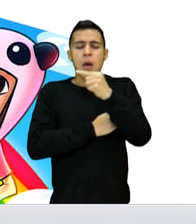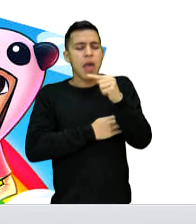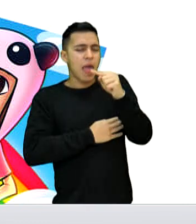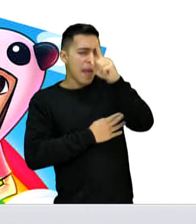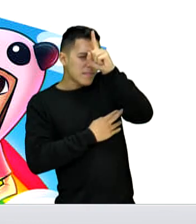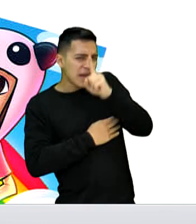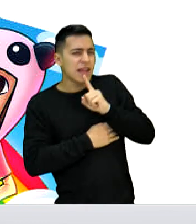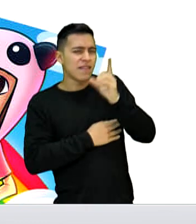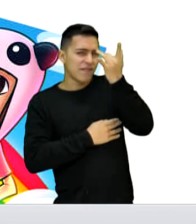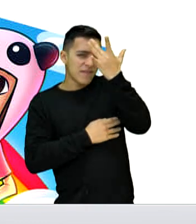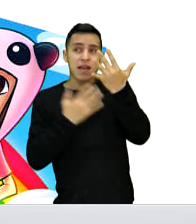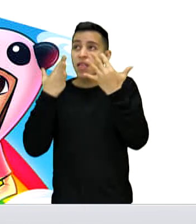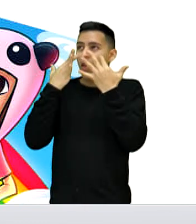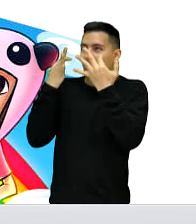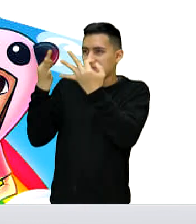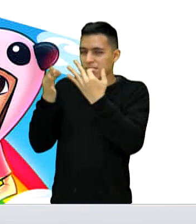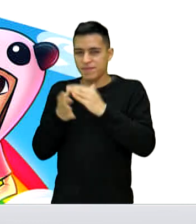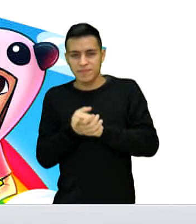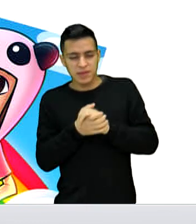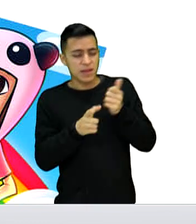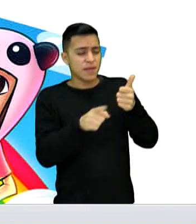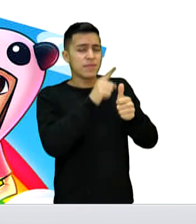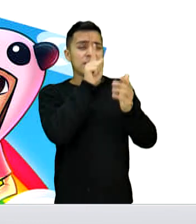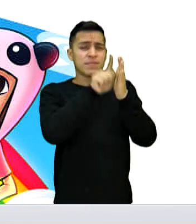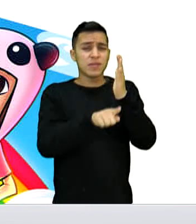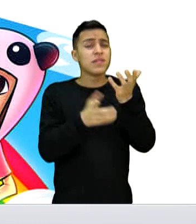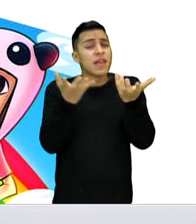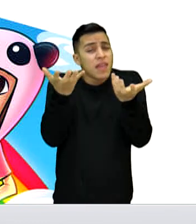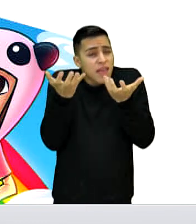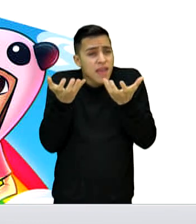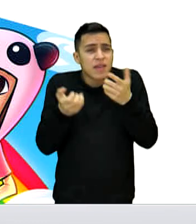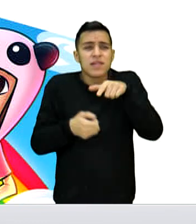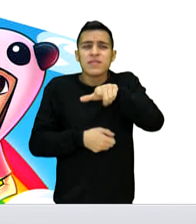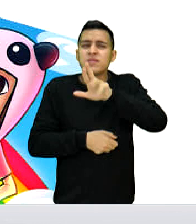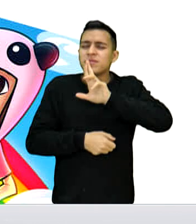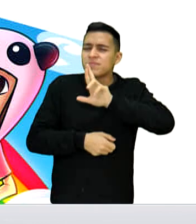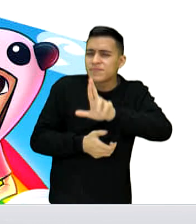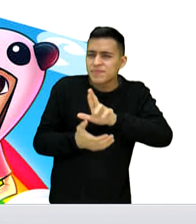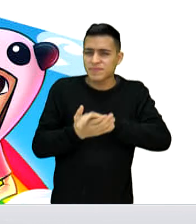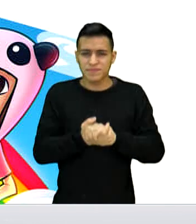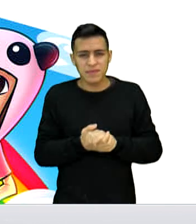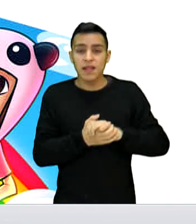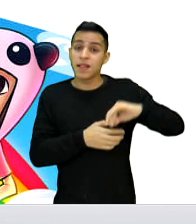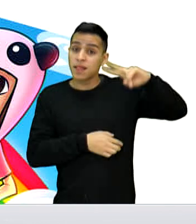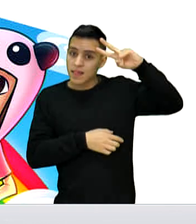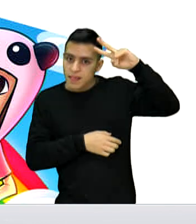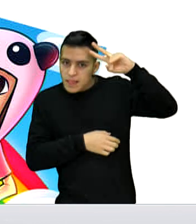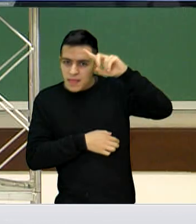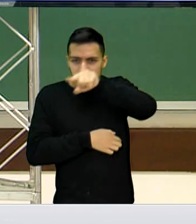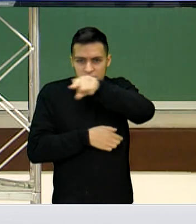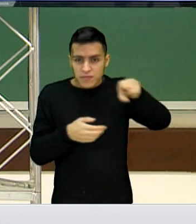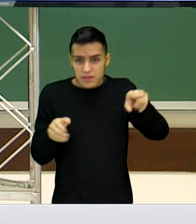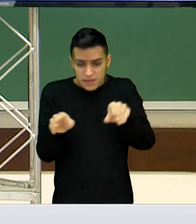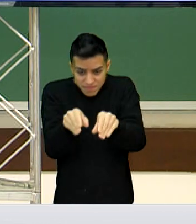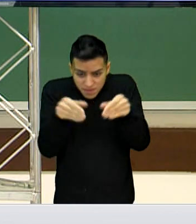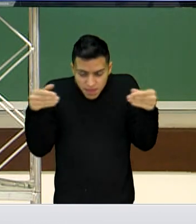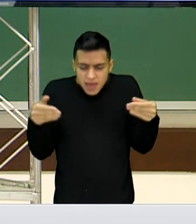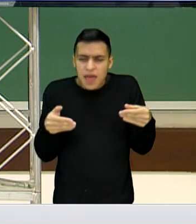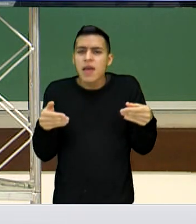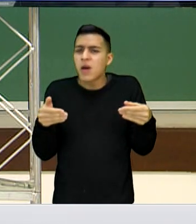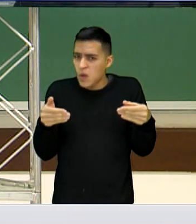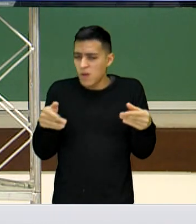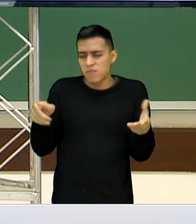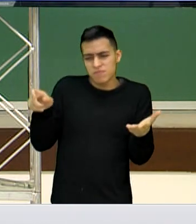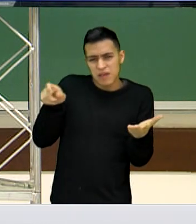as questões, tá bom? Primeira questão que eu quero que você responda, lembrando que você está com o seu caderno aí, né?